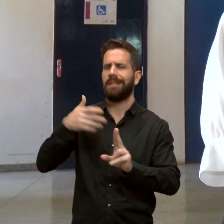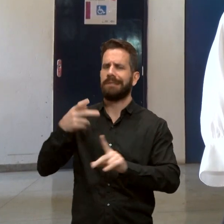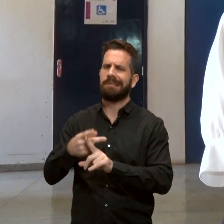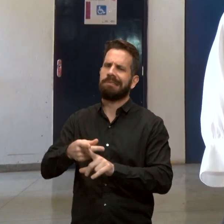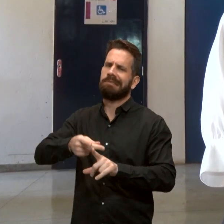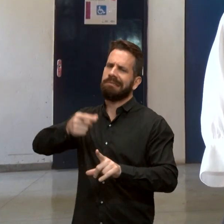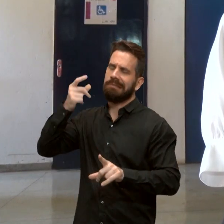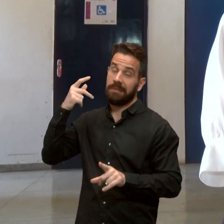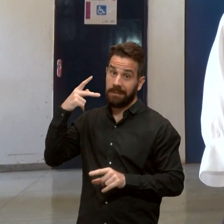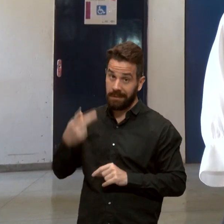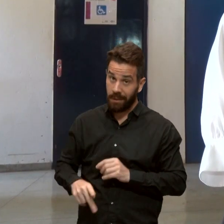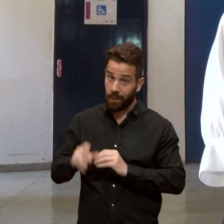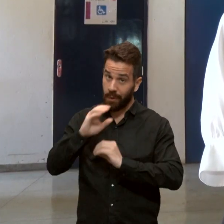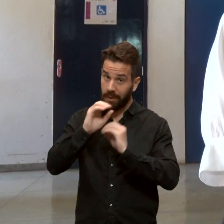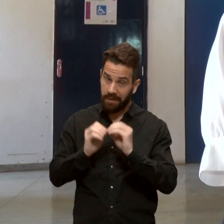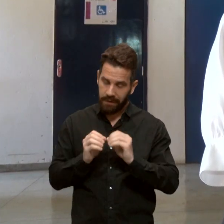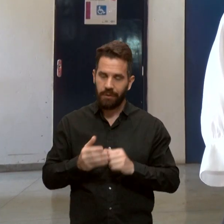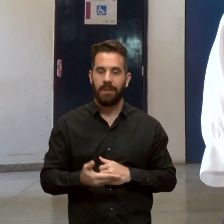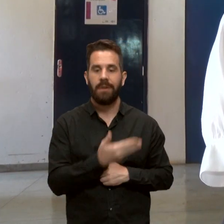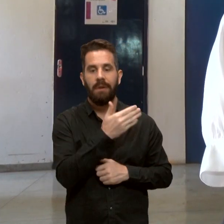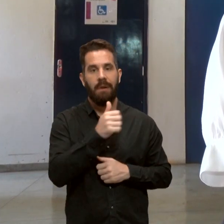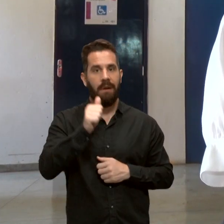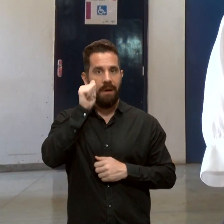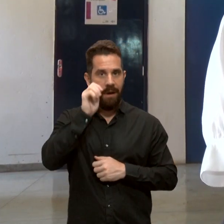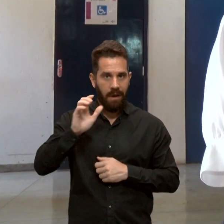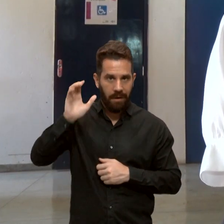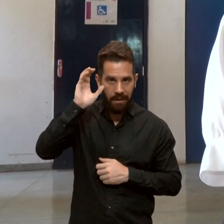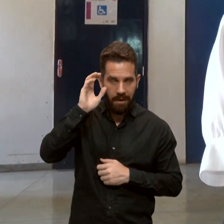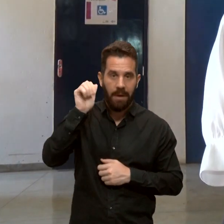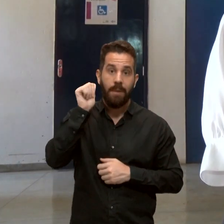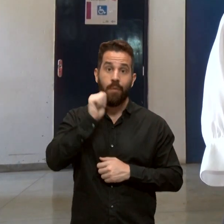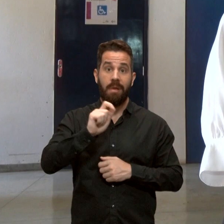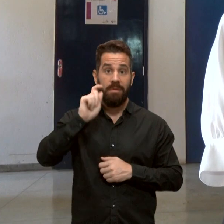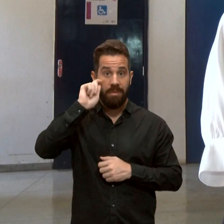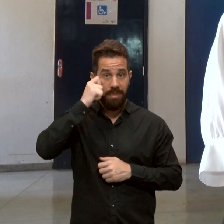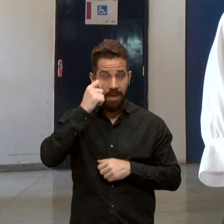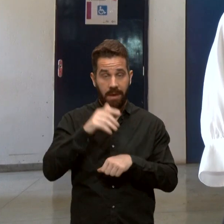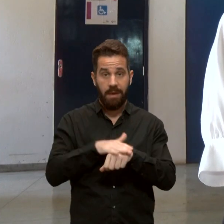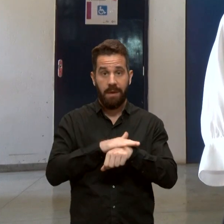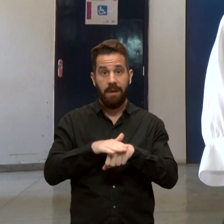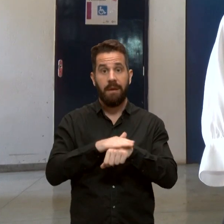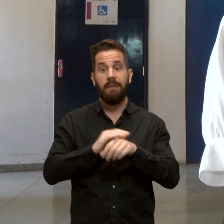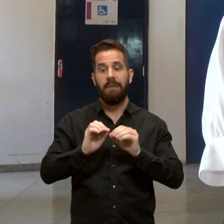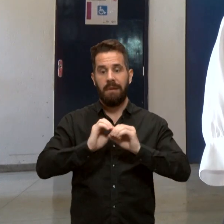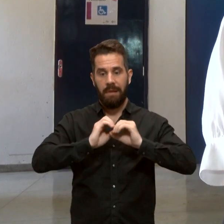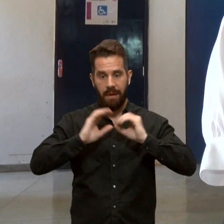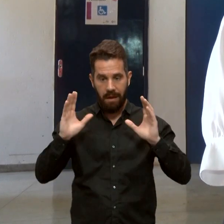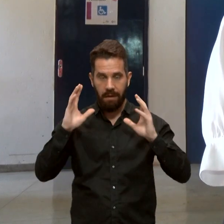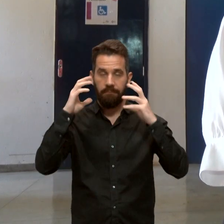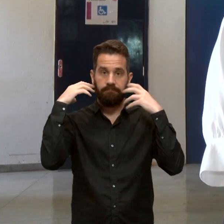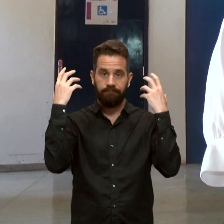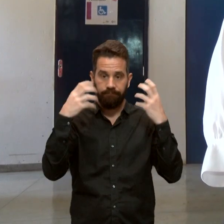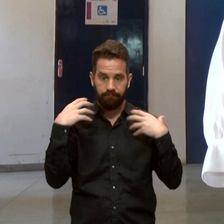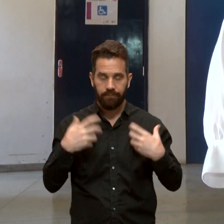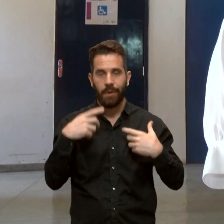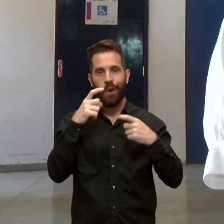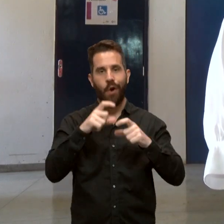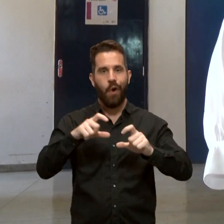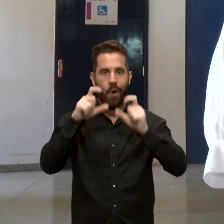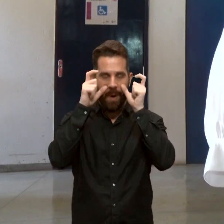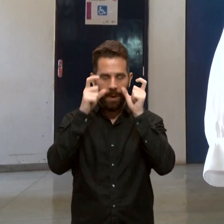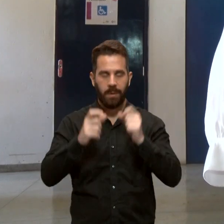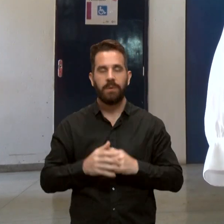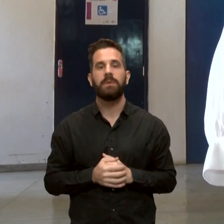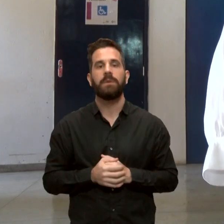Ana Clelma, uma mulher negra de pele clara, tenho cabelos pretos de tamanho médio cacheados e uso óculos. E aqui